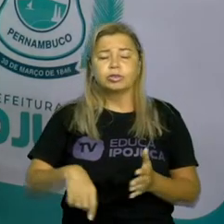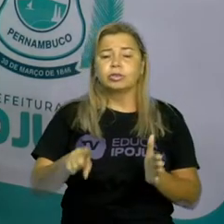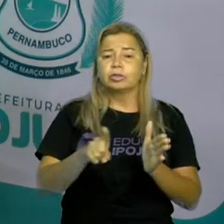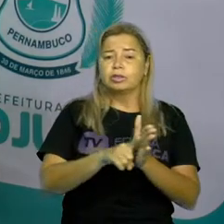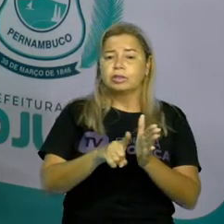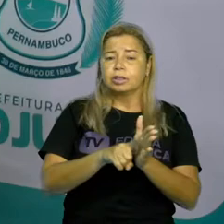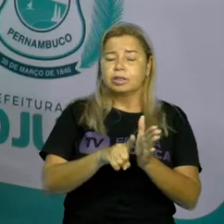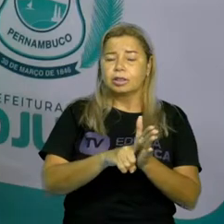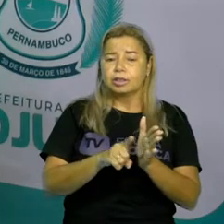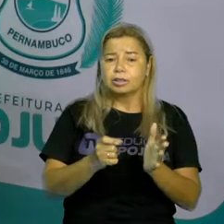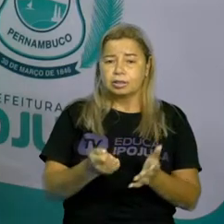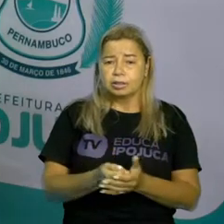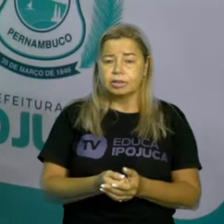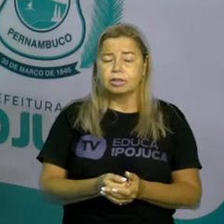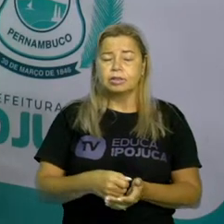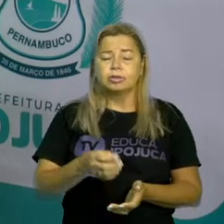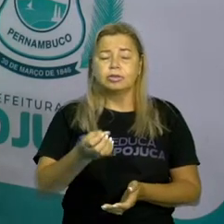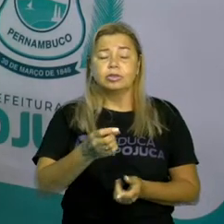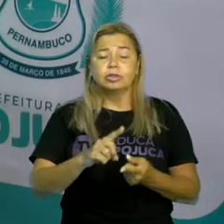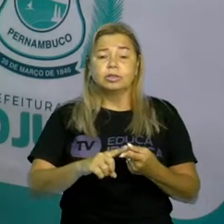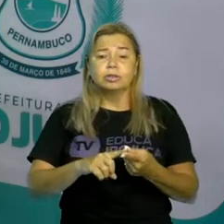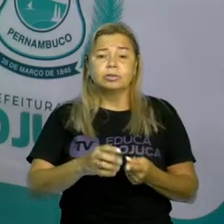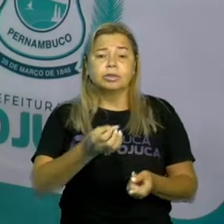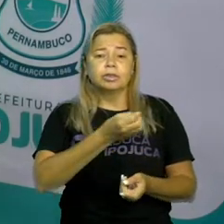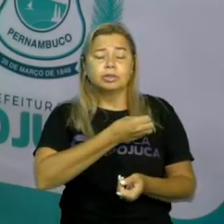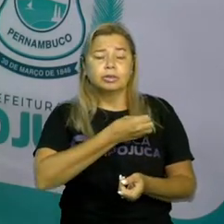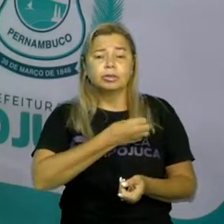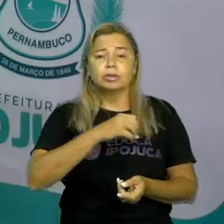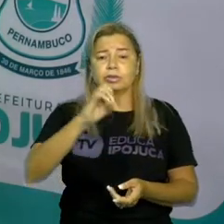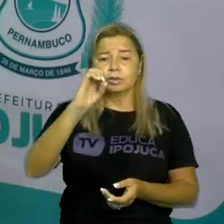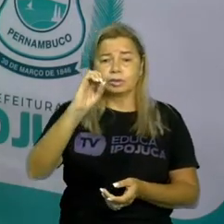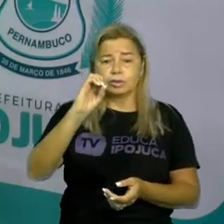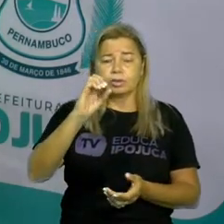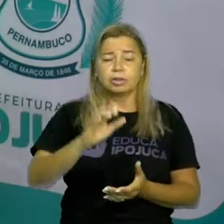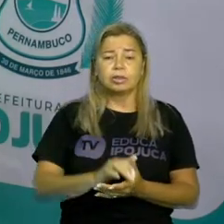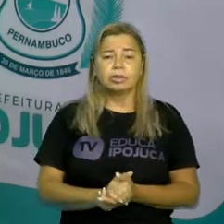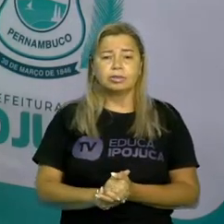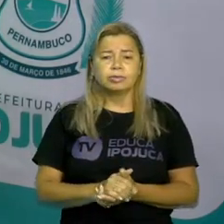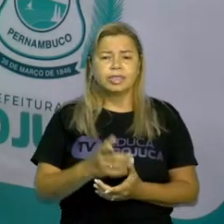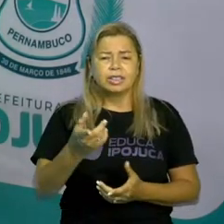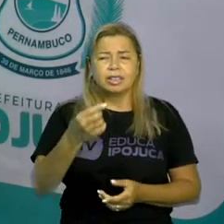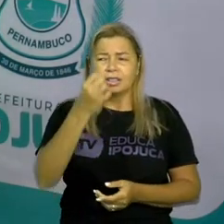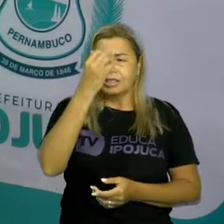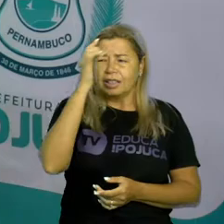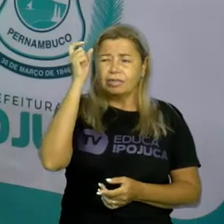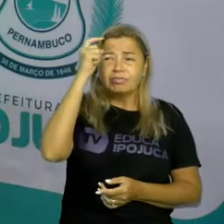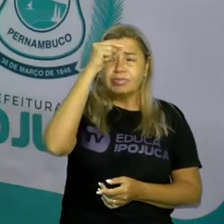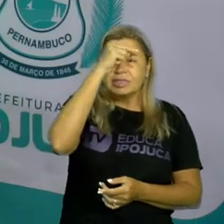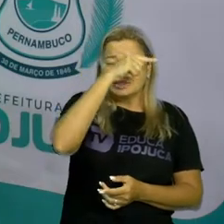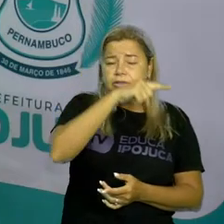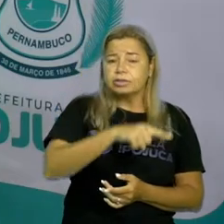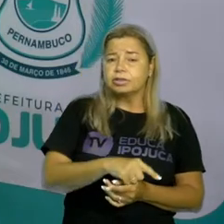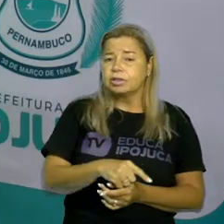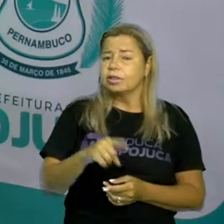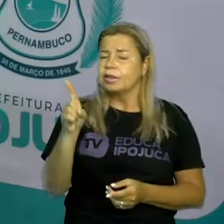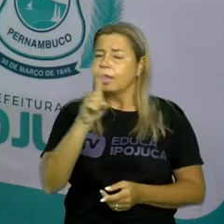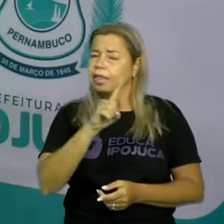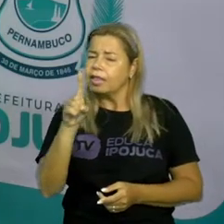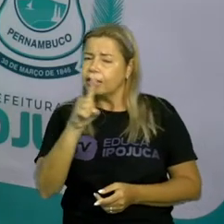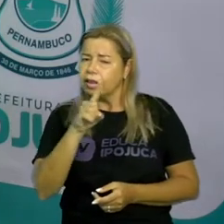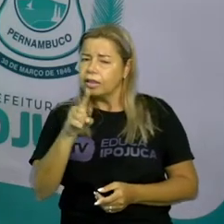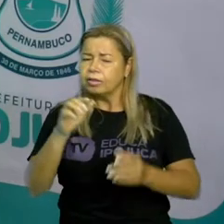e também pelo zero a gente pensa que ele é um pouco difícil mas se a gente prestar atenção gente vai entender direitinho